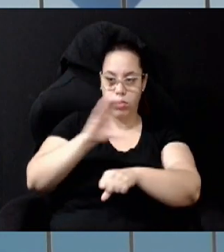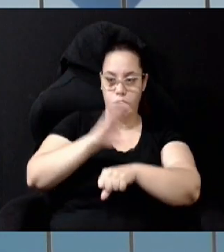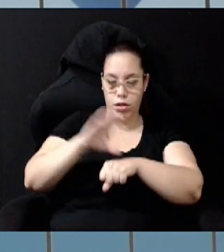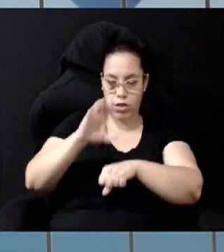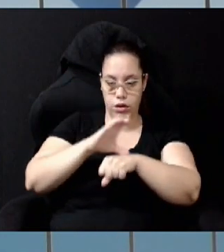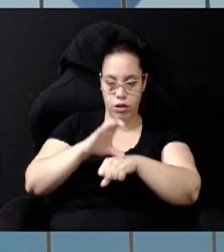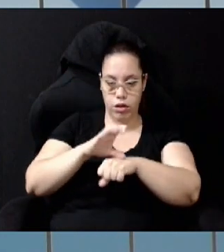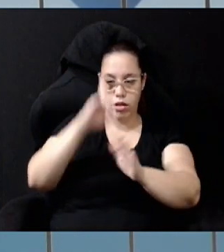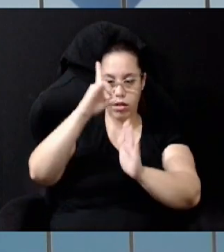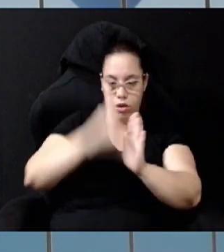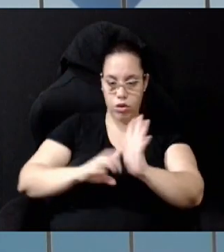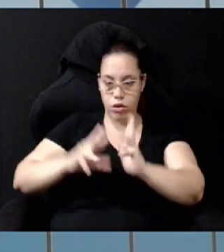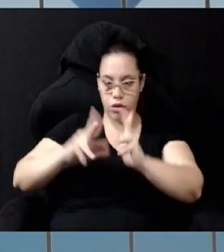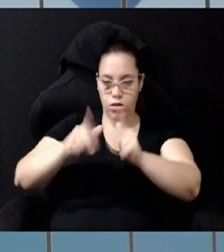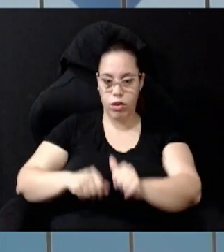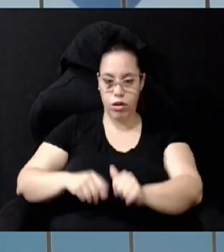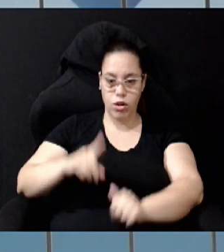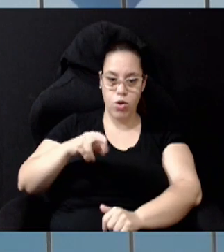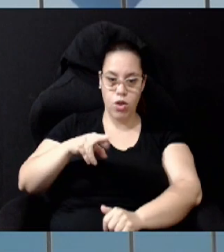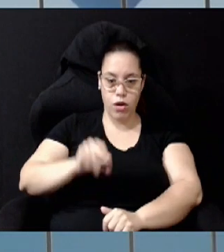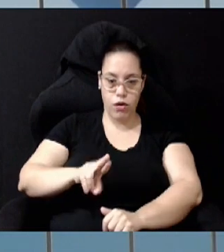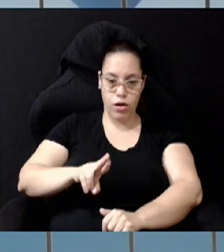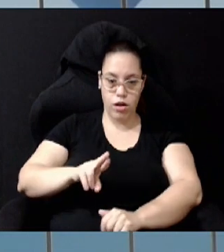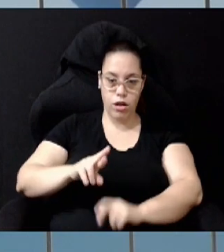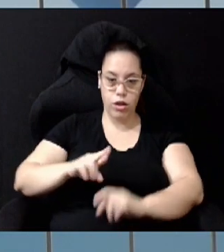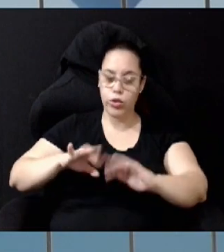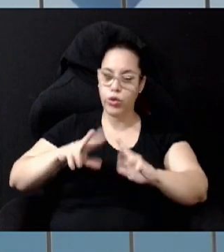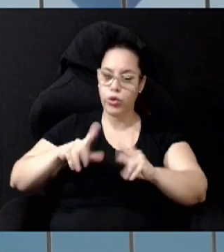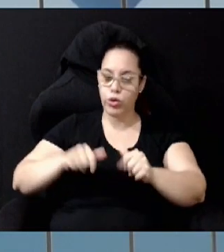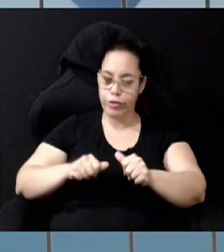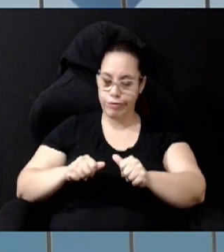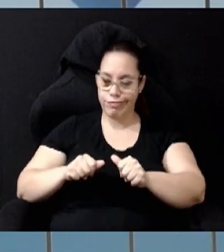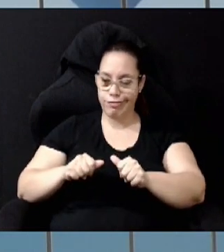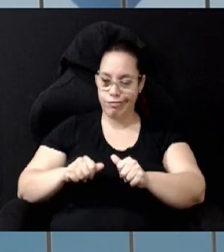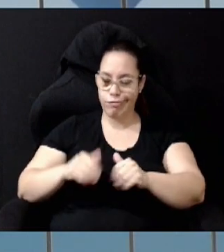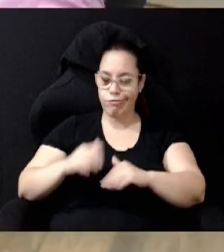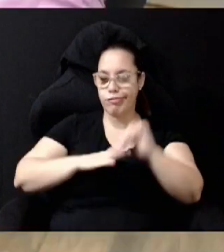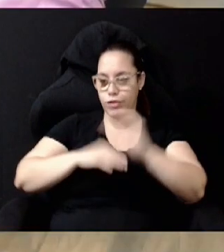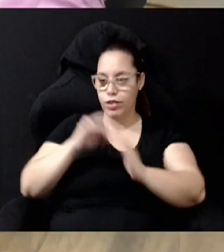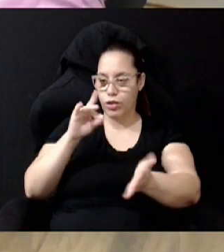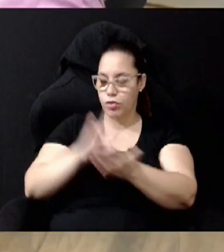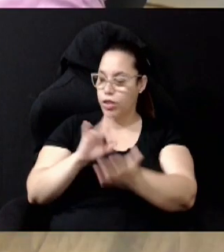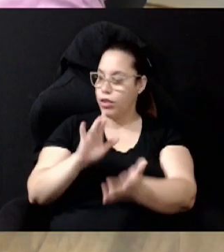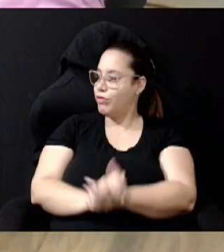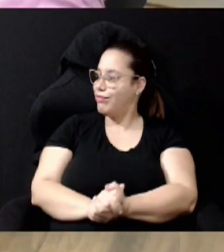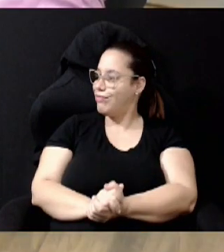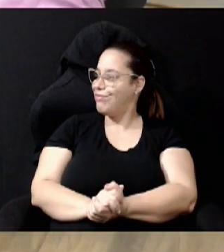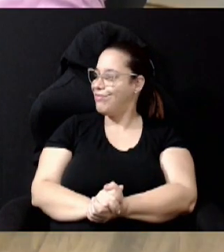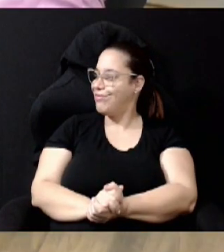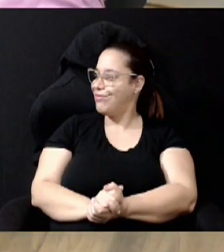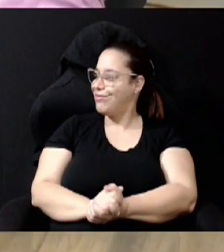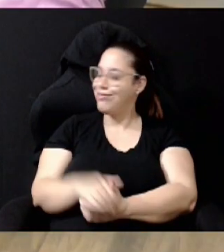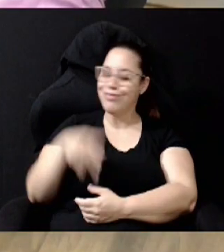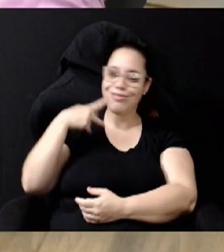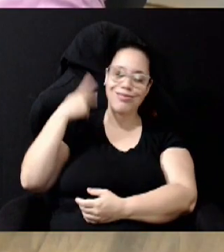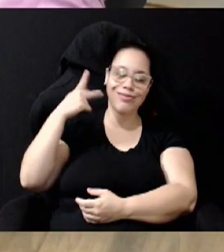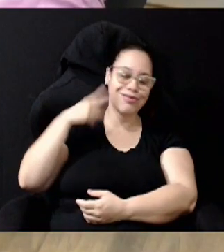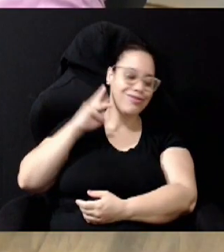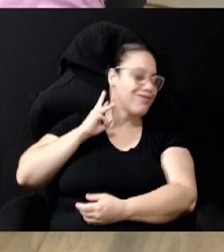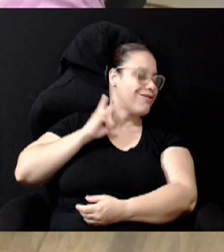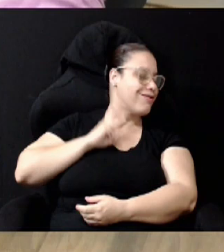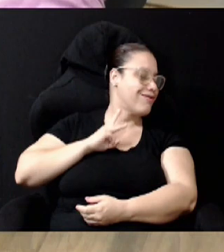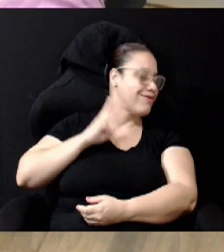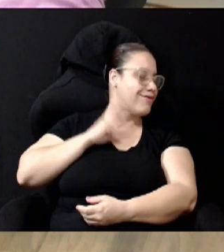todos, mas um dever também de todos. Então, vamos exercer de fato. Obrigada. Vereador Cecílio Santos, neste